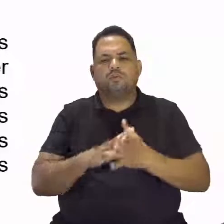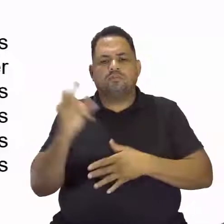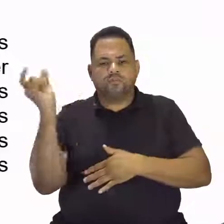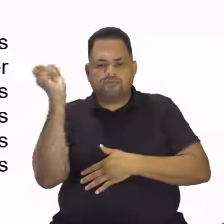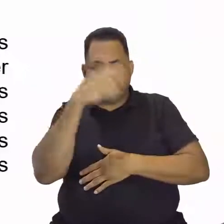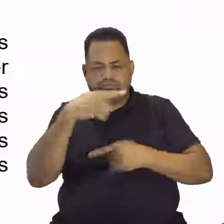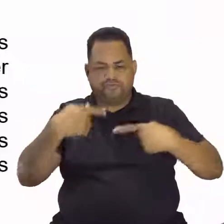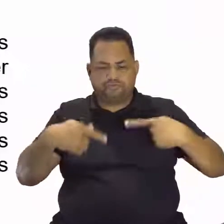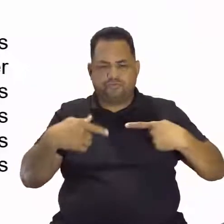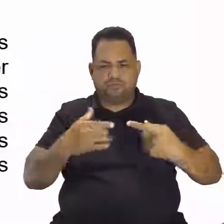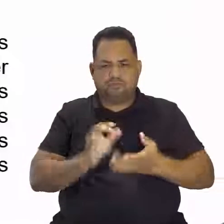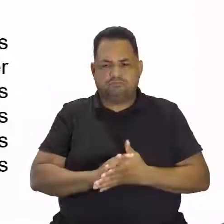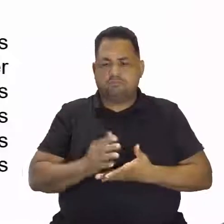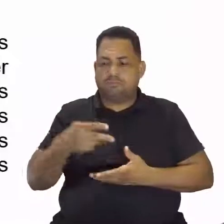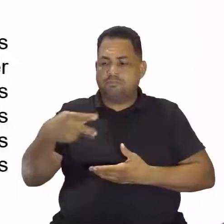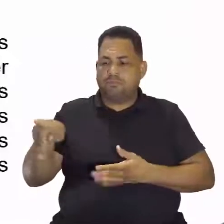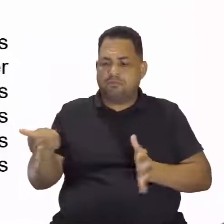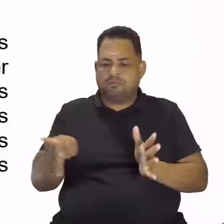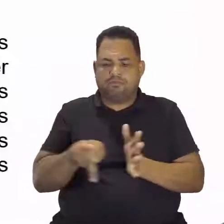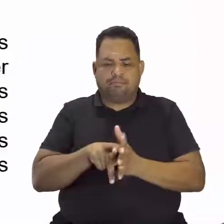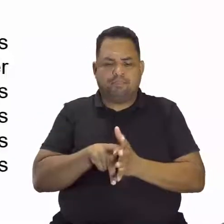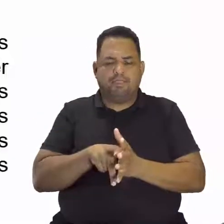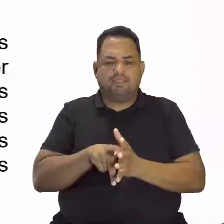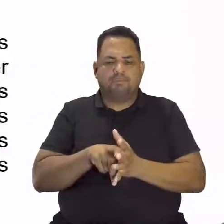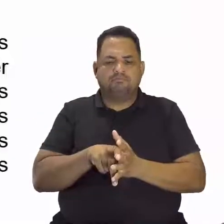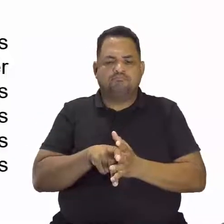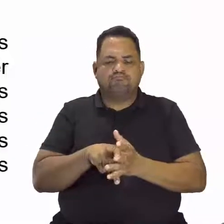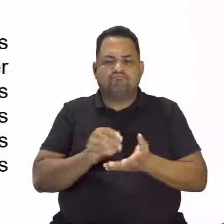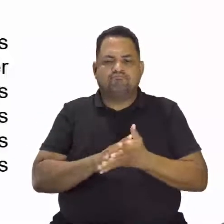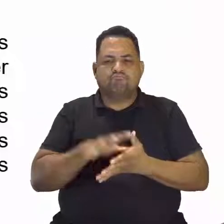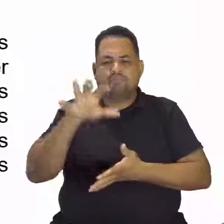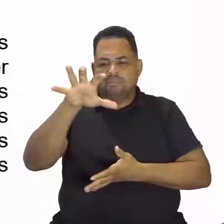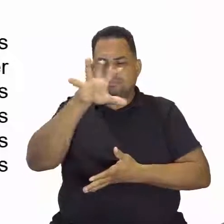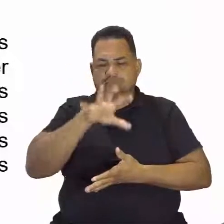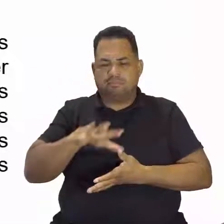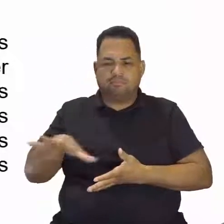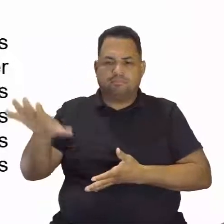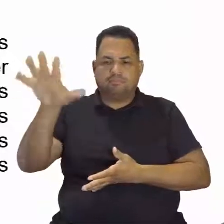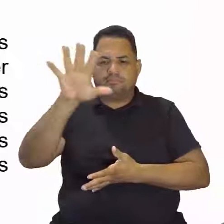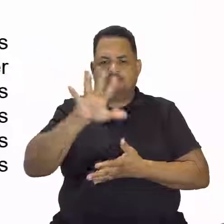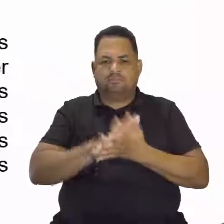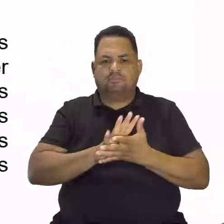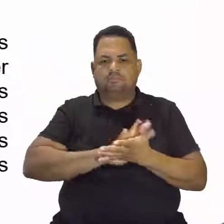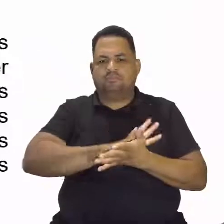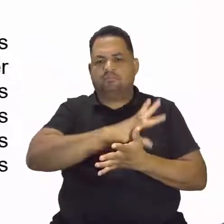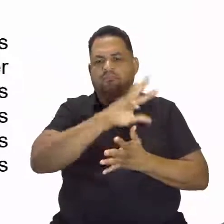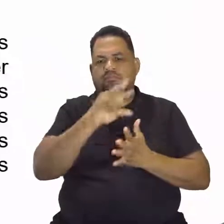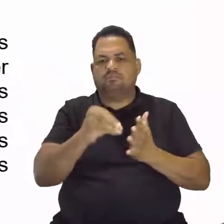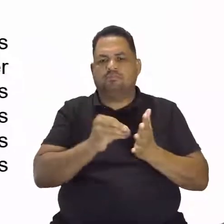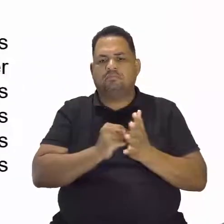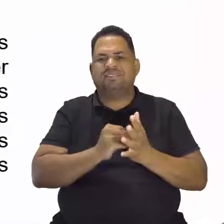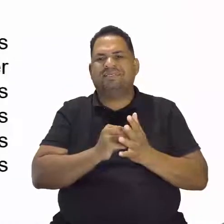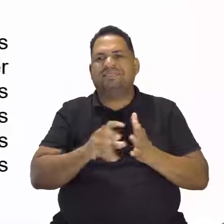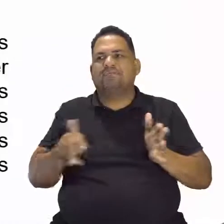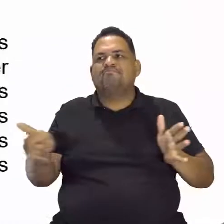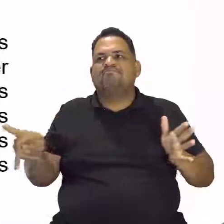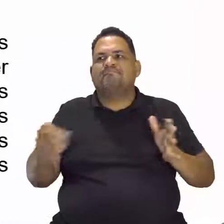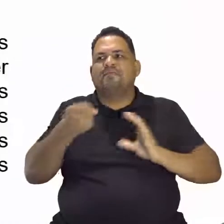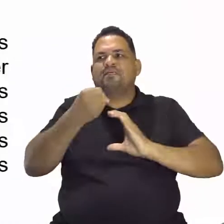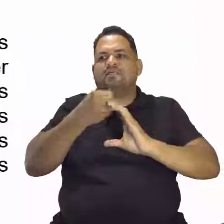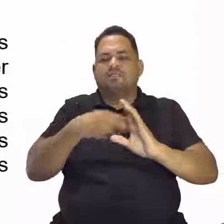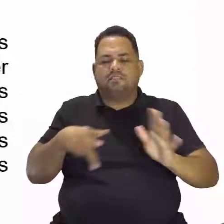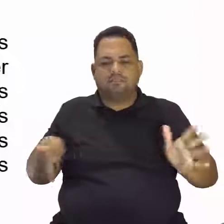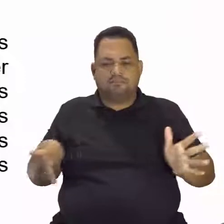para essa região, que deveriam ser para essa região. Gente, a Amazônia, ela tem uma peculiaridade enorme,